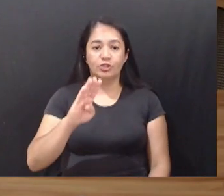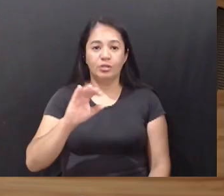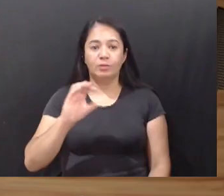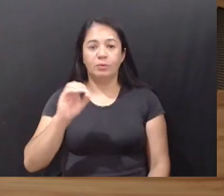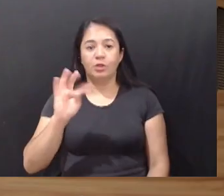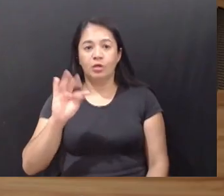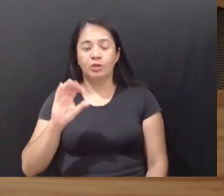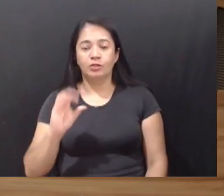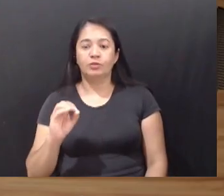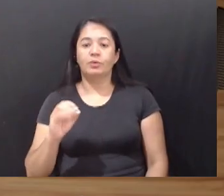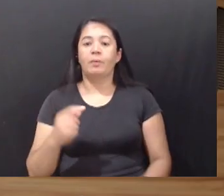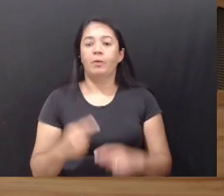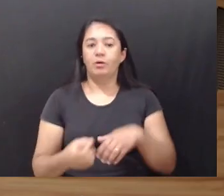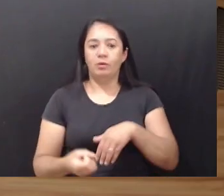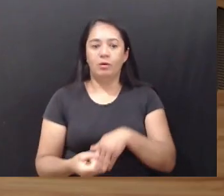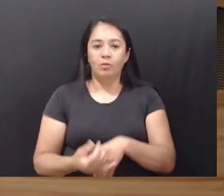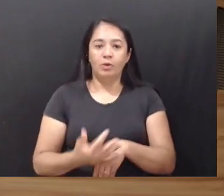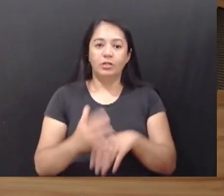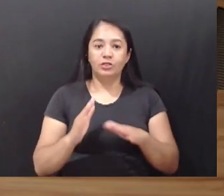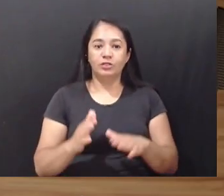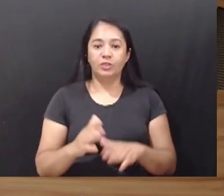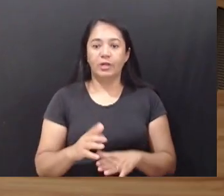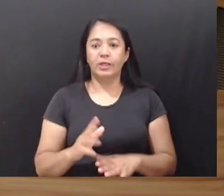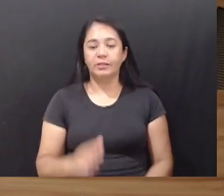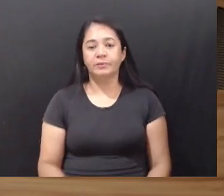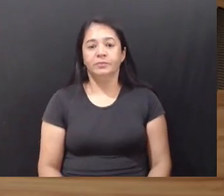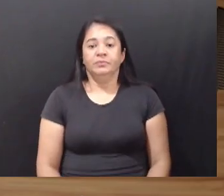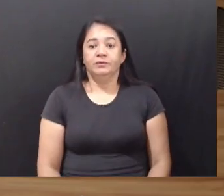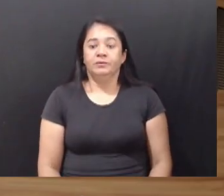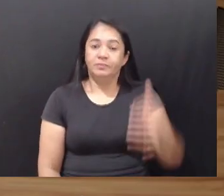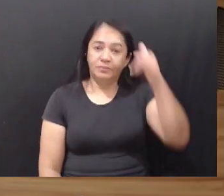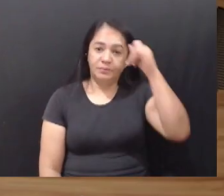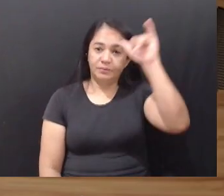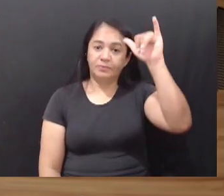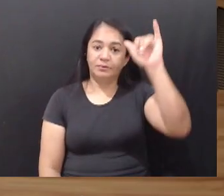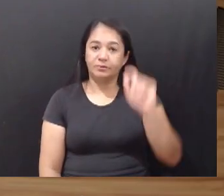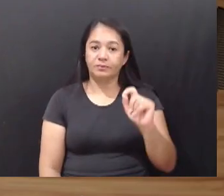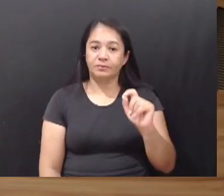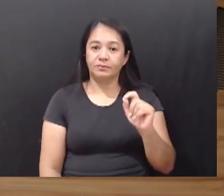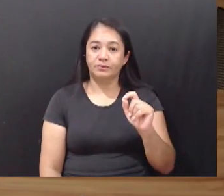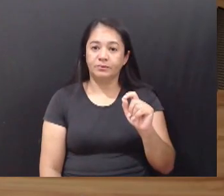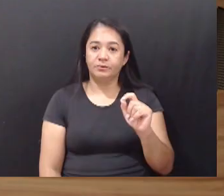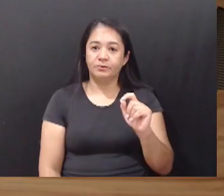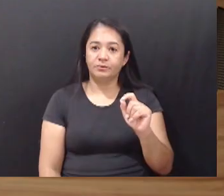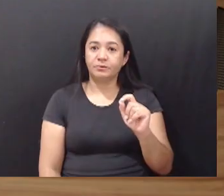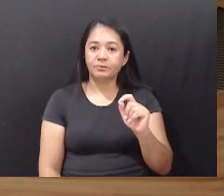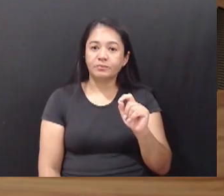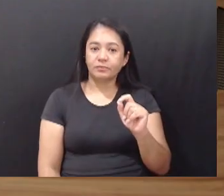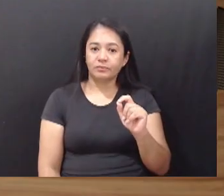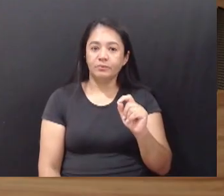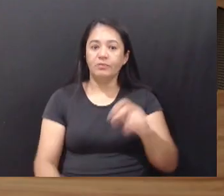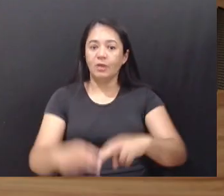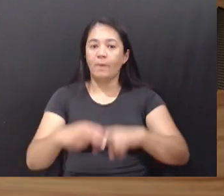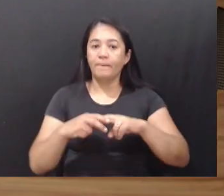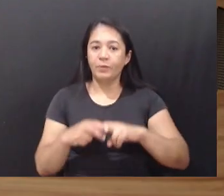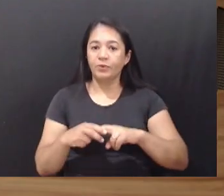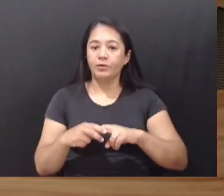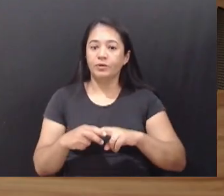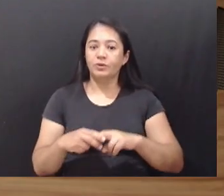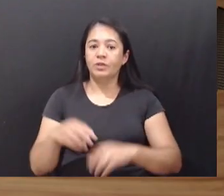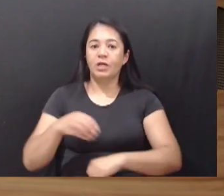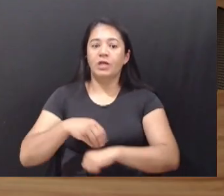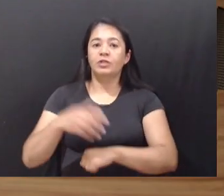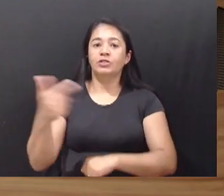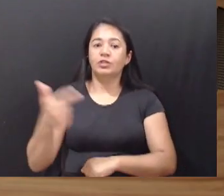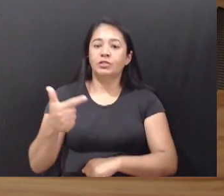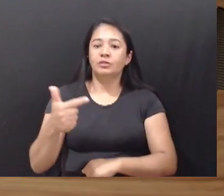própria infecção, né, pode ser um gatilho. Então, evitar, né, esses gatilhos. E para isso, né, a segunda dica é ter